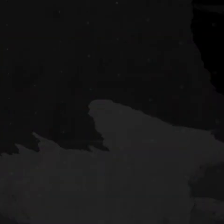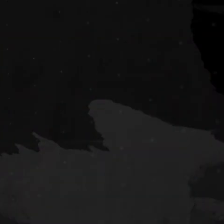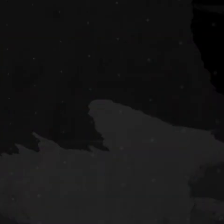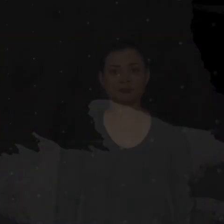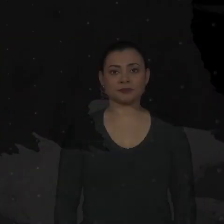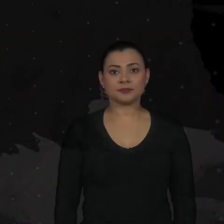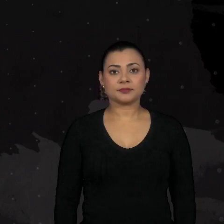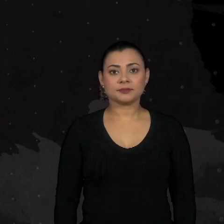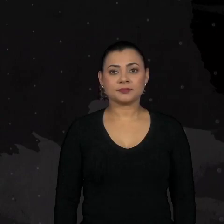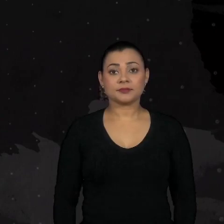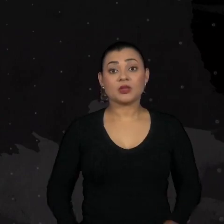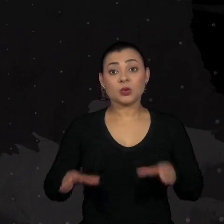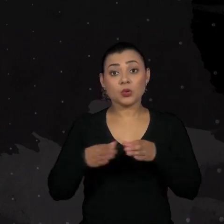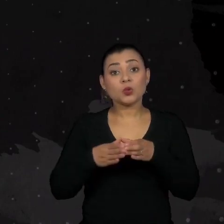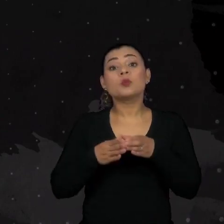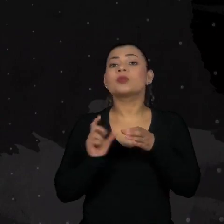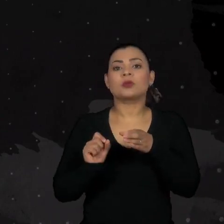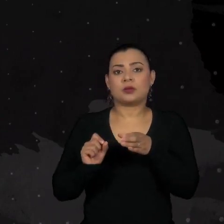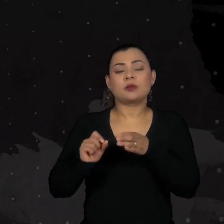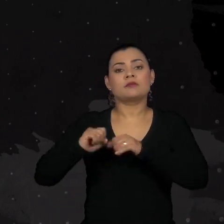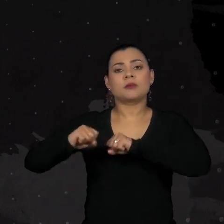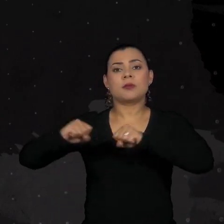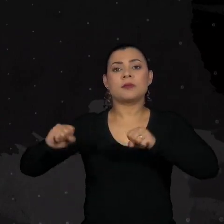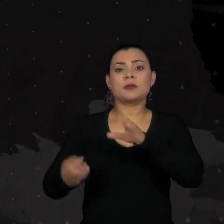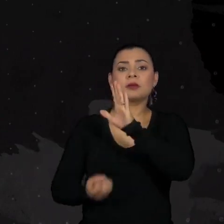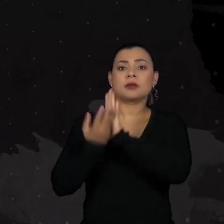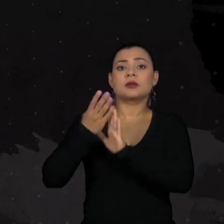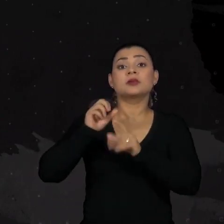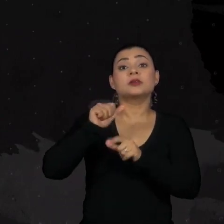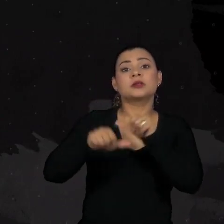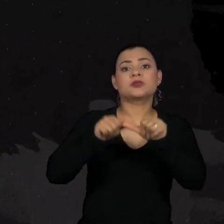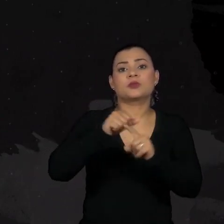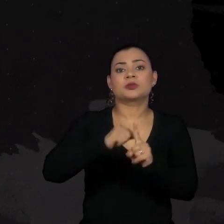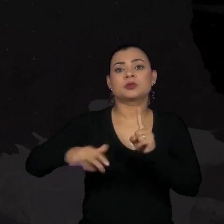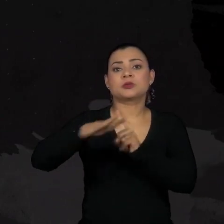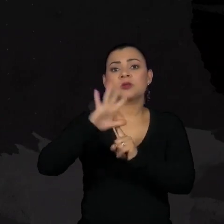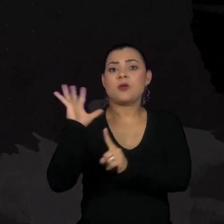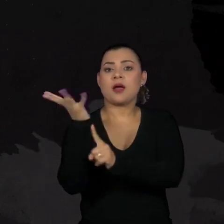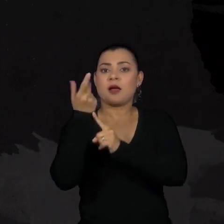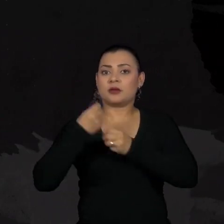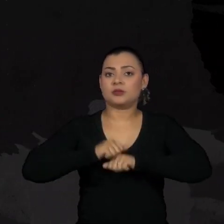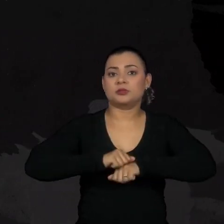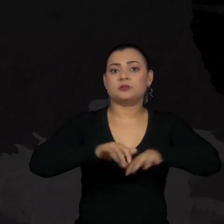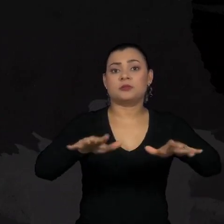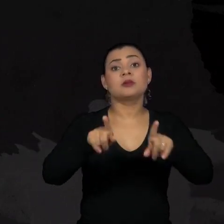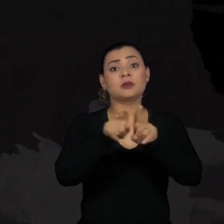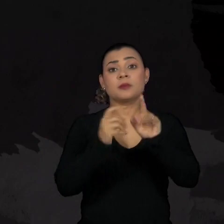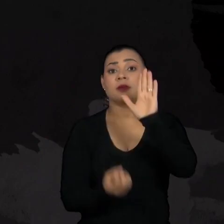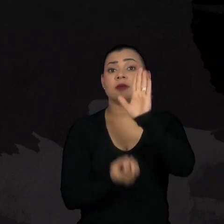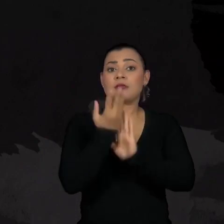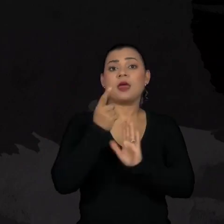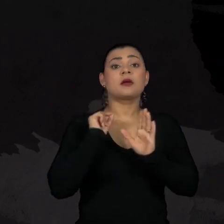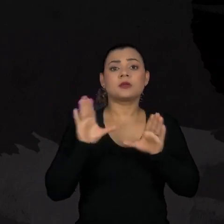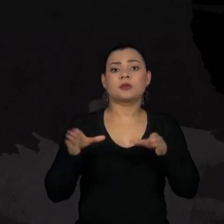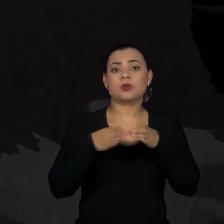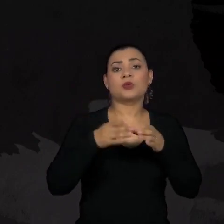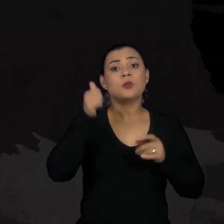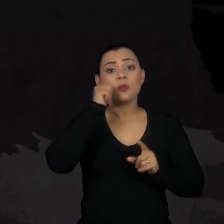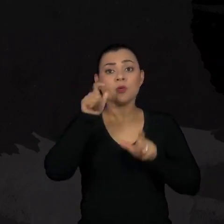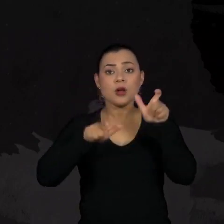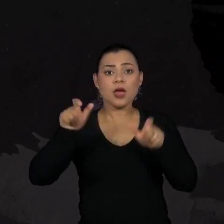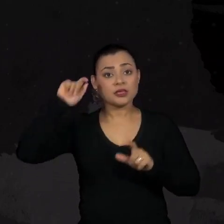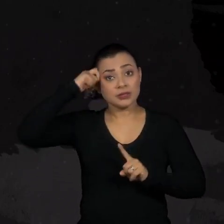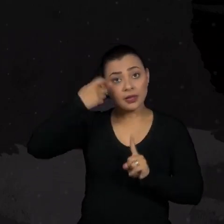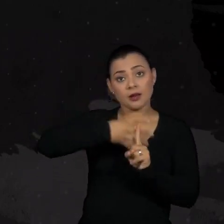INA é um coletivo de criação, produção e transformação social através da arte. Idealizado e autogerido por mulheres pretas